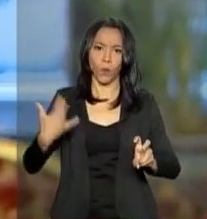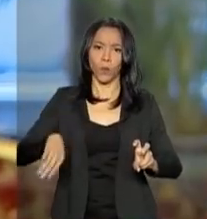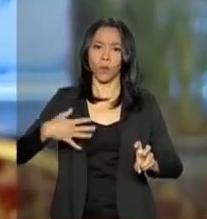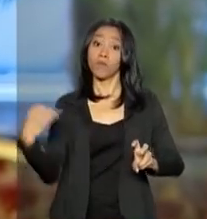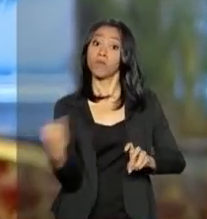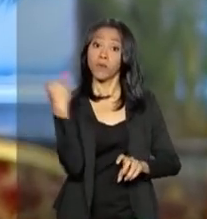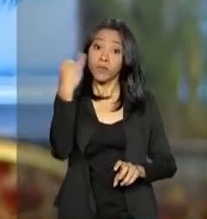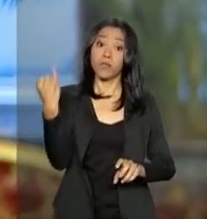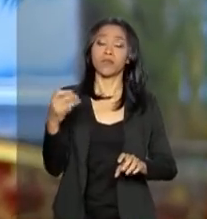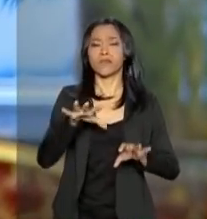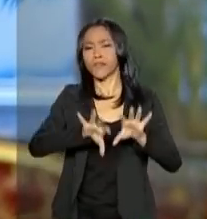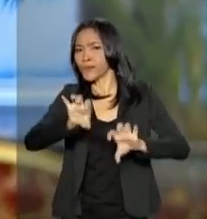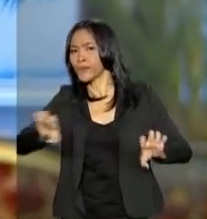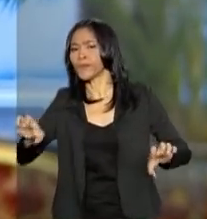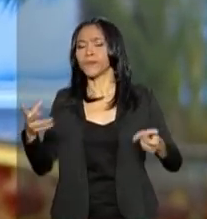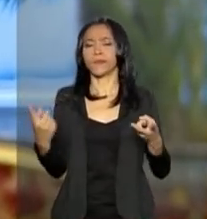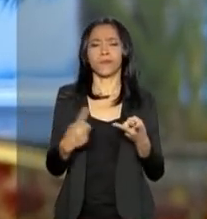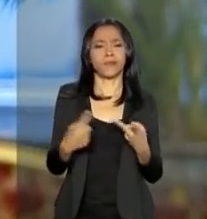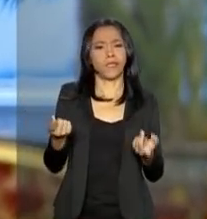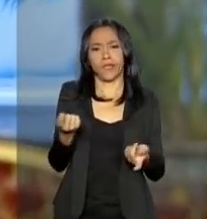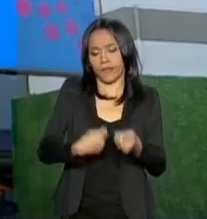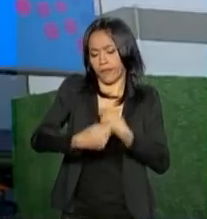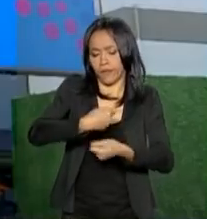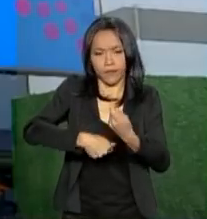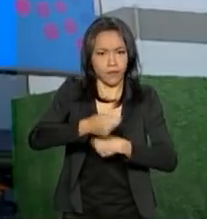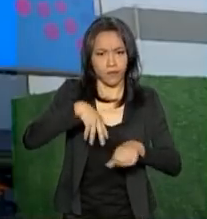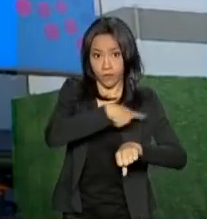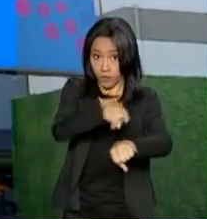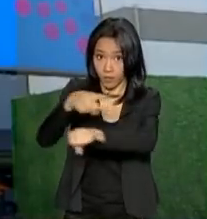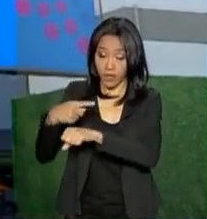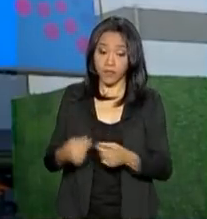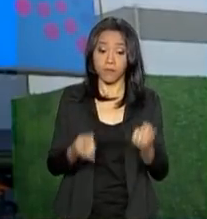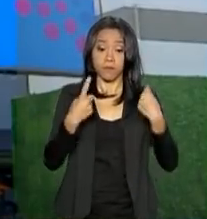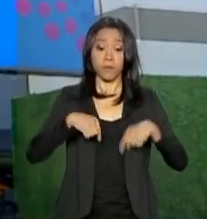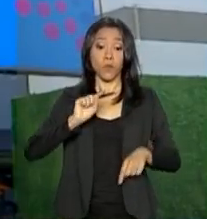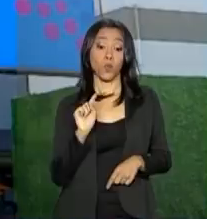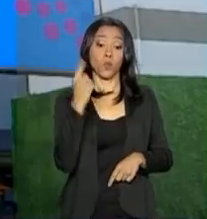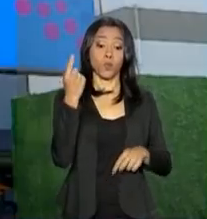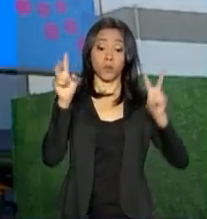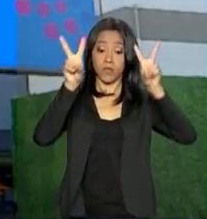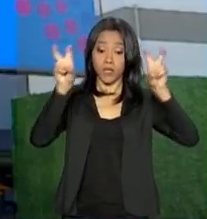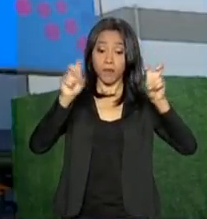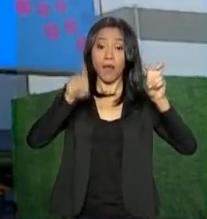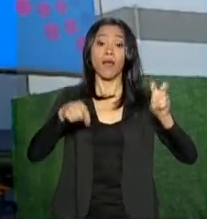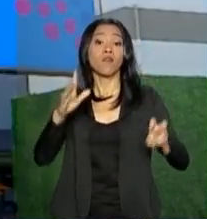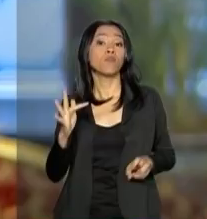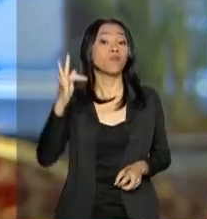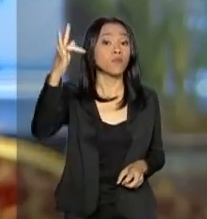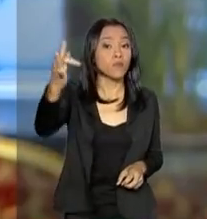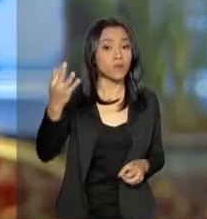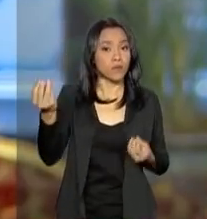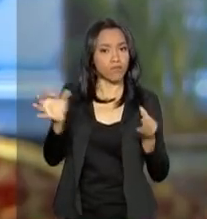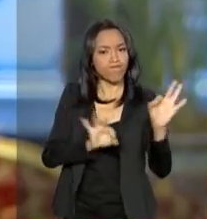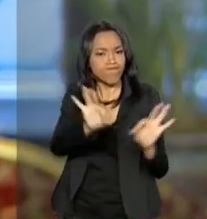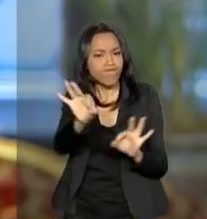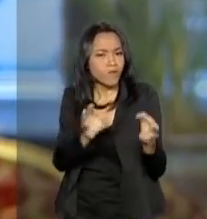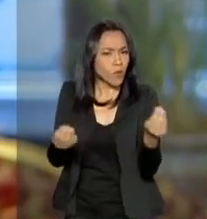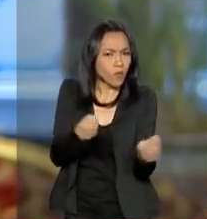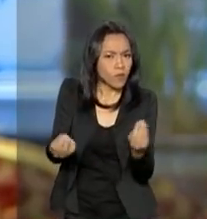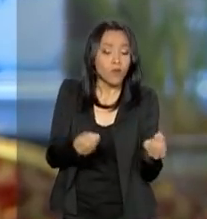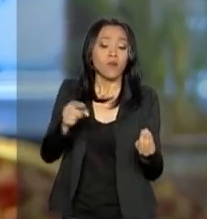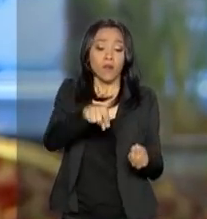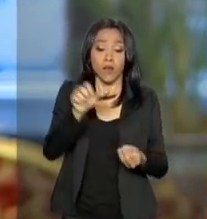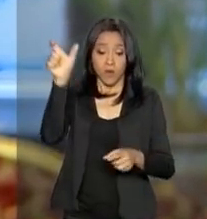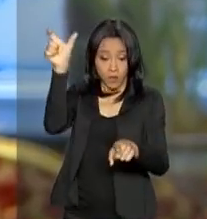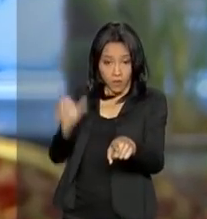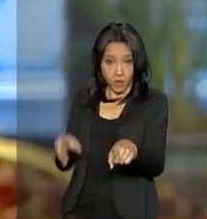infraestrutura dos negócios etc dos países né um dos temas do encontro será o futuro do trabalho o presidente destacou